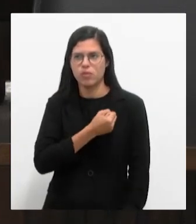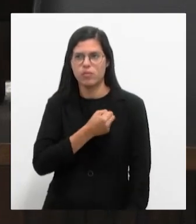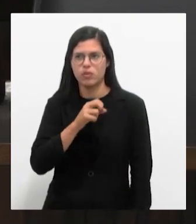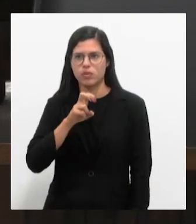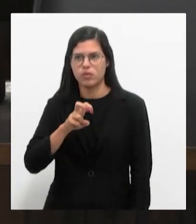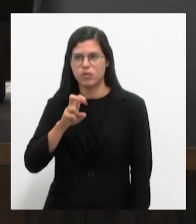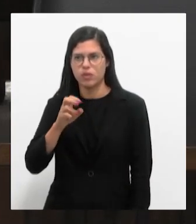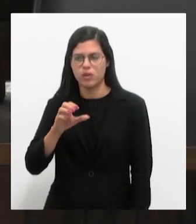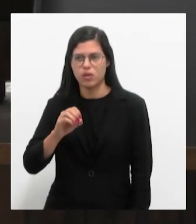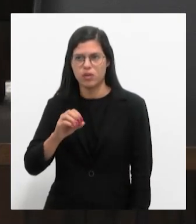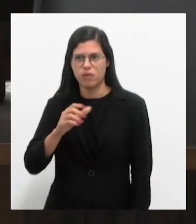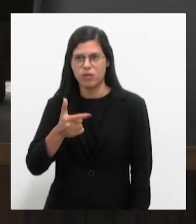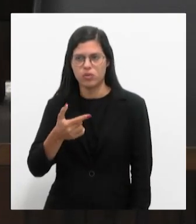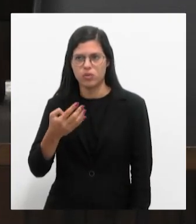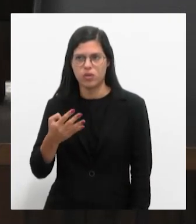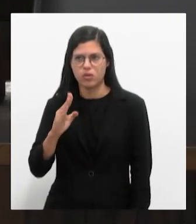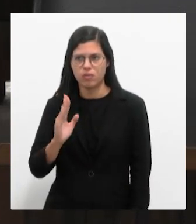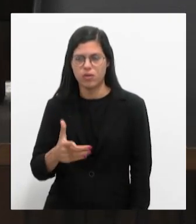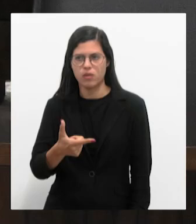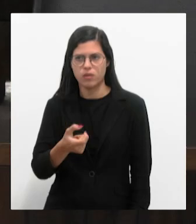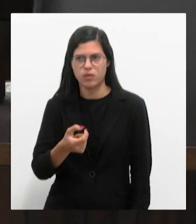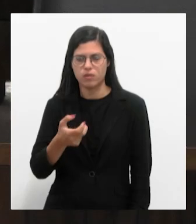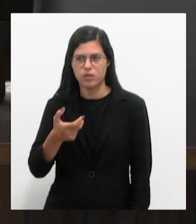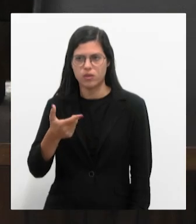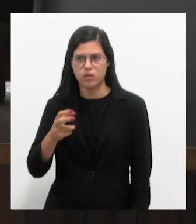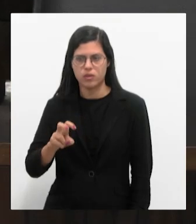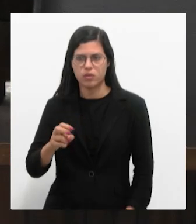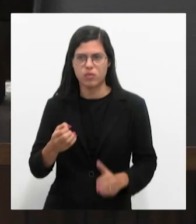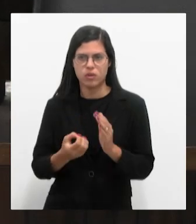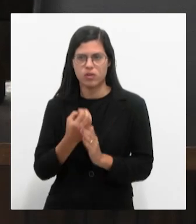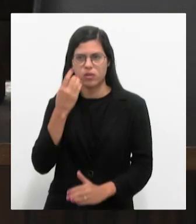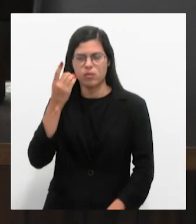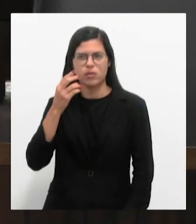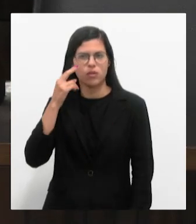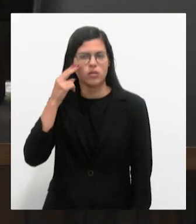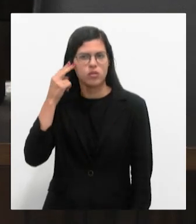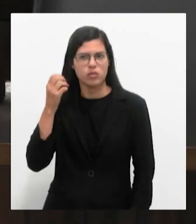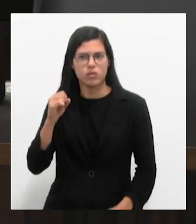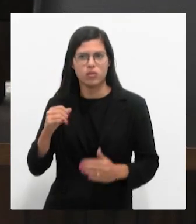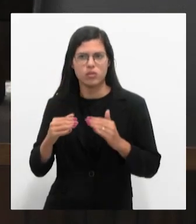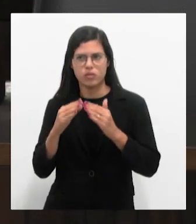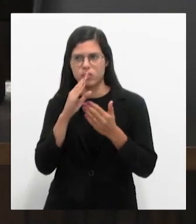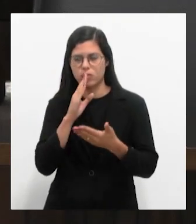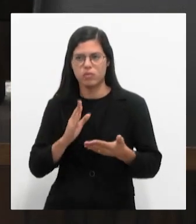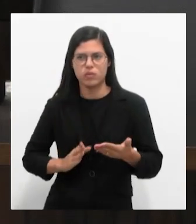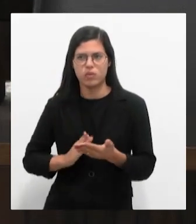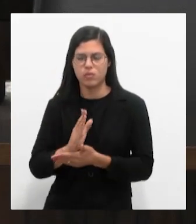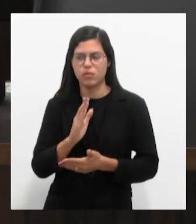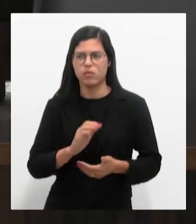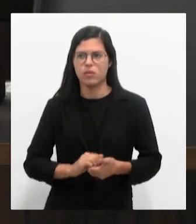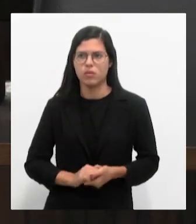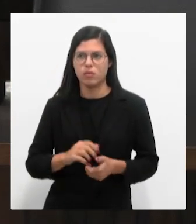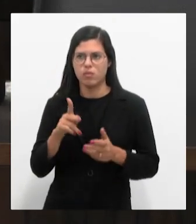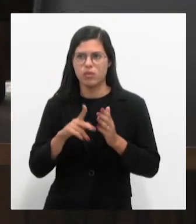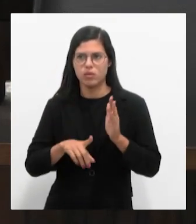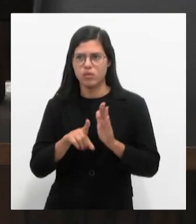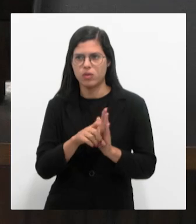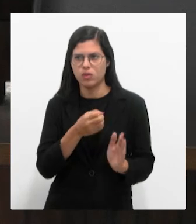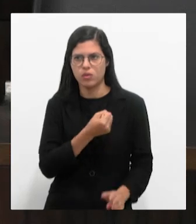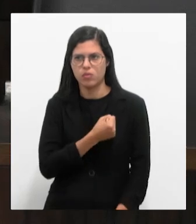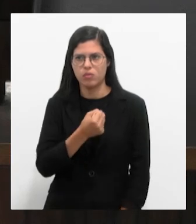número 5024/2025, da deputada Tia Ju. Senhores que aprovam, permaneçam como estão. Aprovado. Projeto de Lei